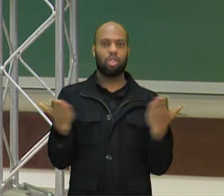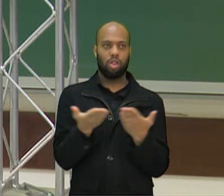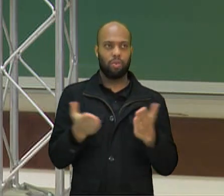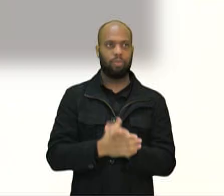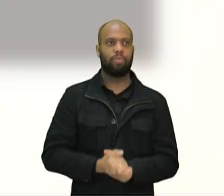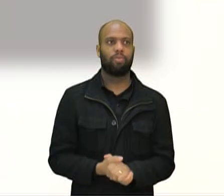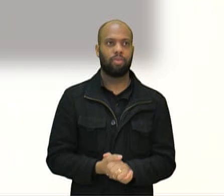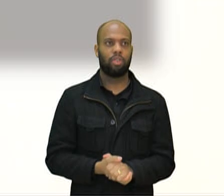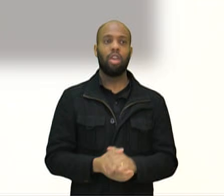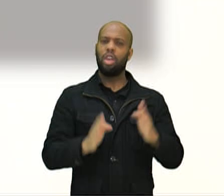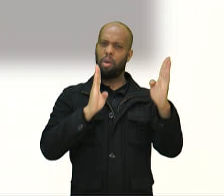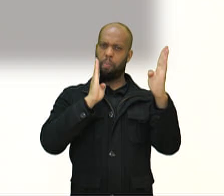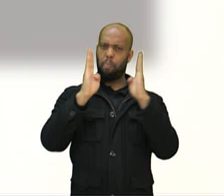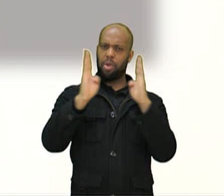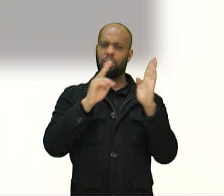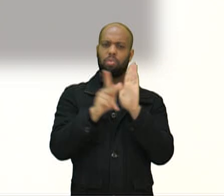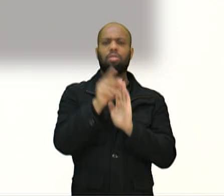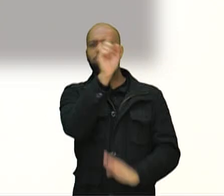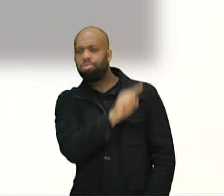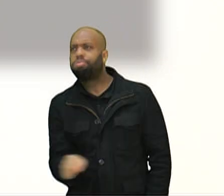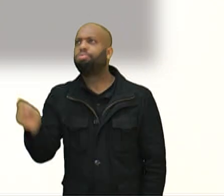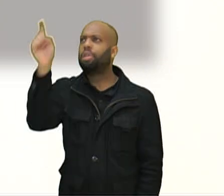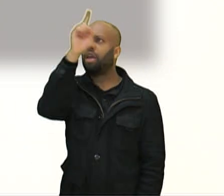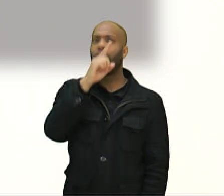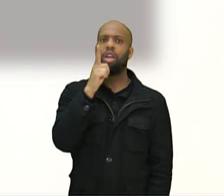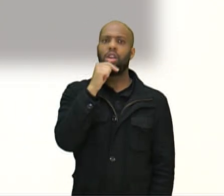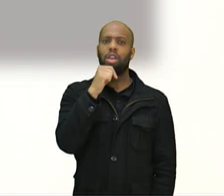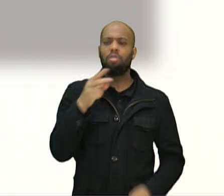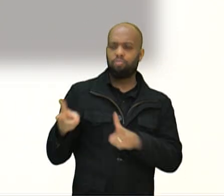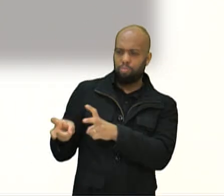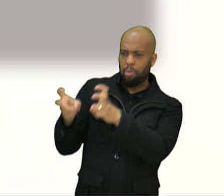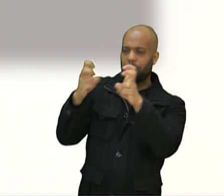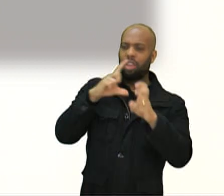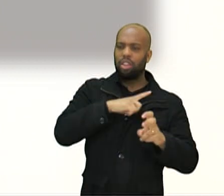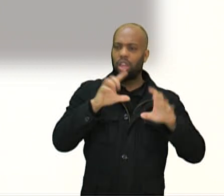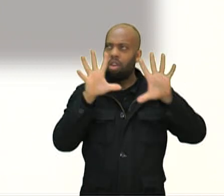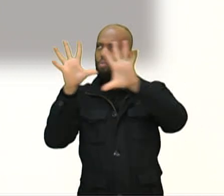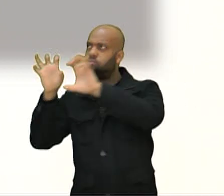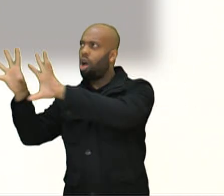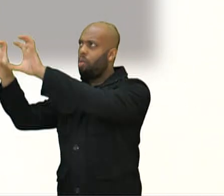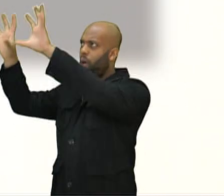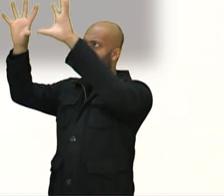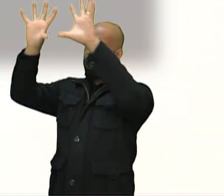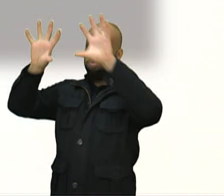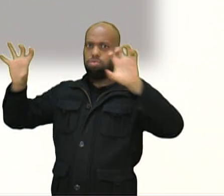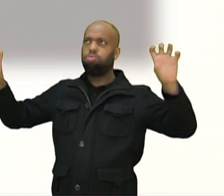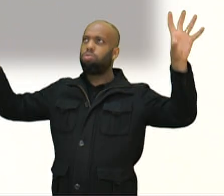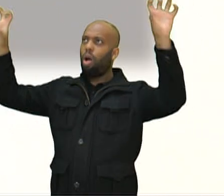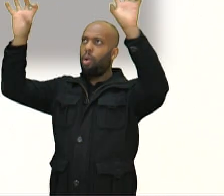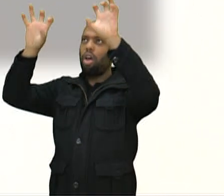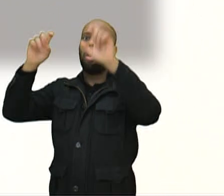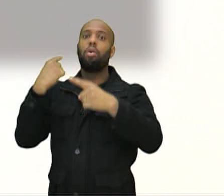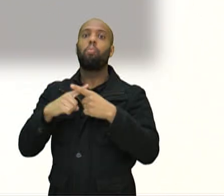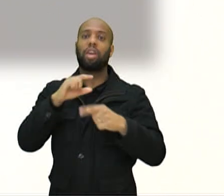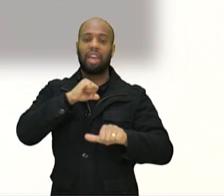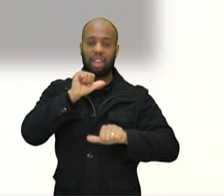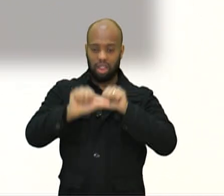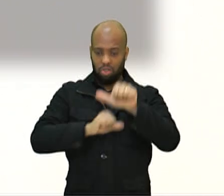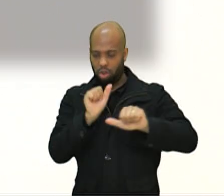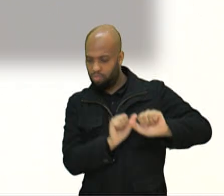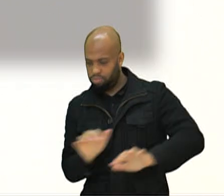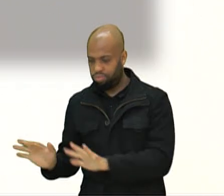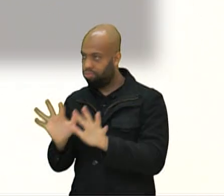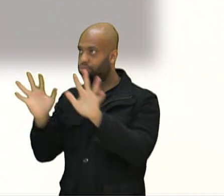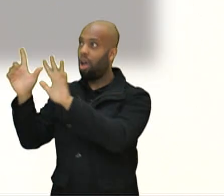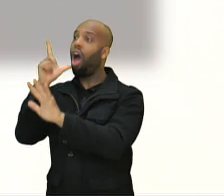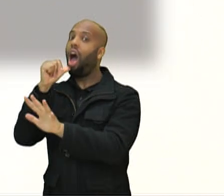momento. Durante o ciclo da água, observamos a formação de nuvens, que ocorre graças à transformação do vapor de água